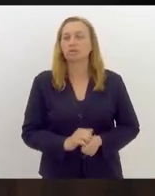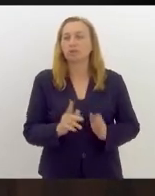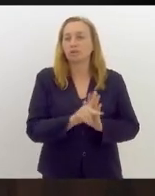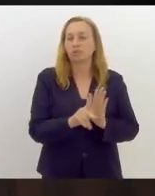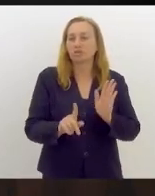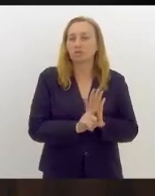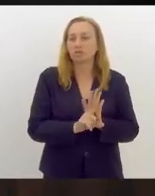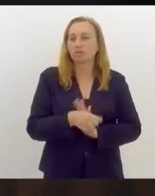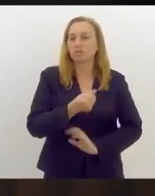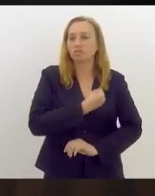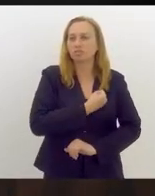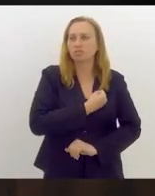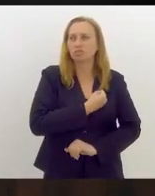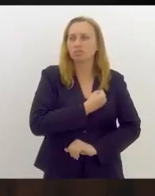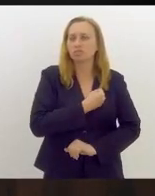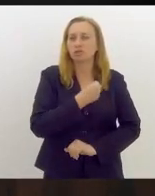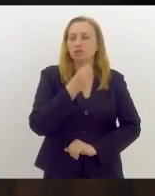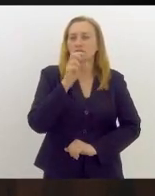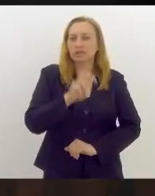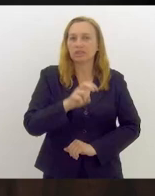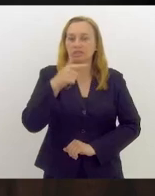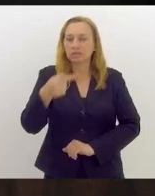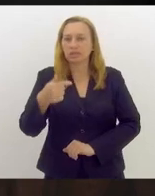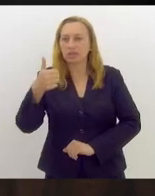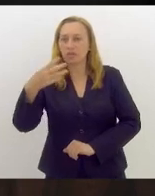projeto de lei número 5741